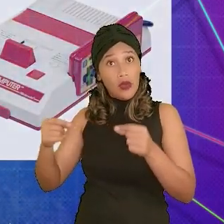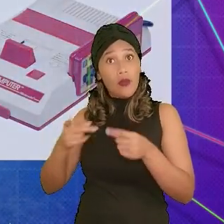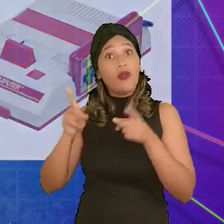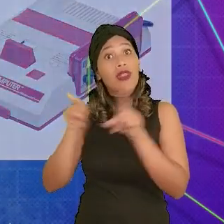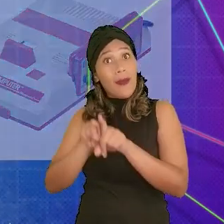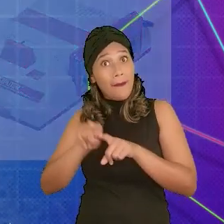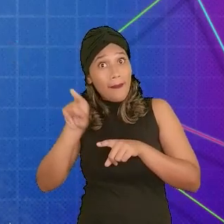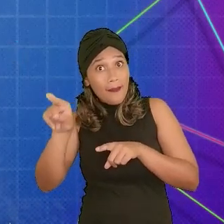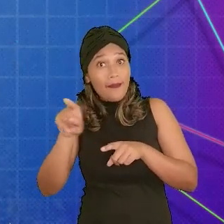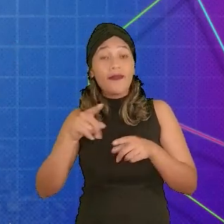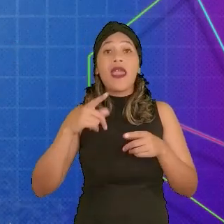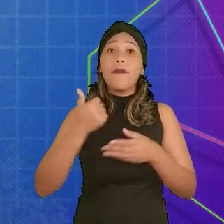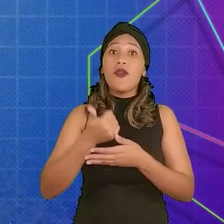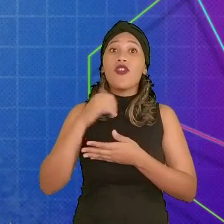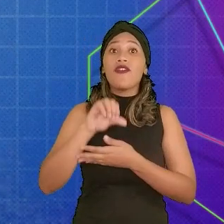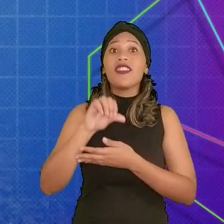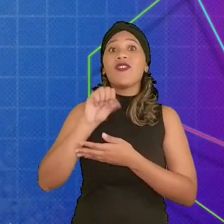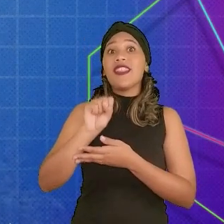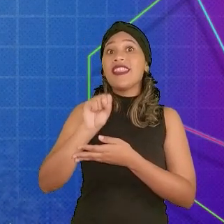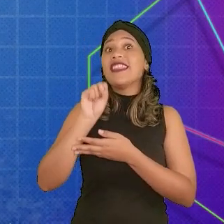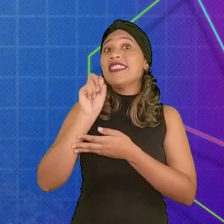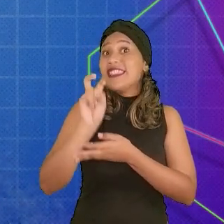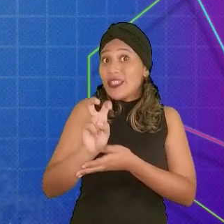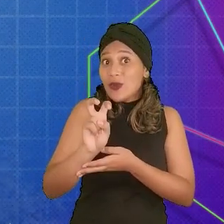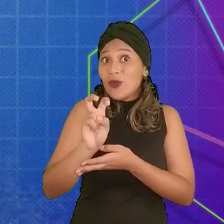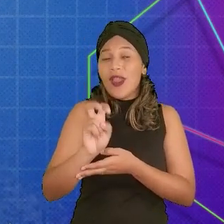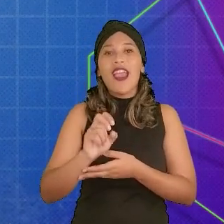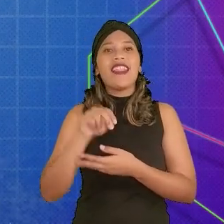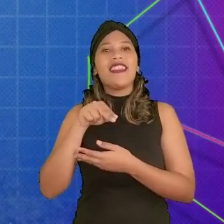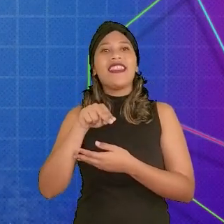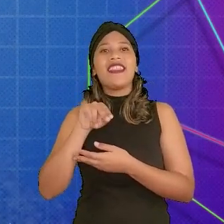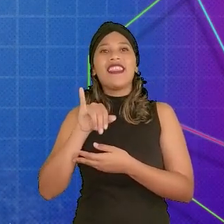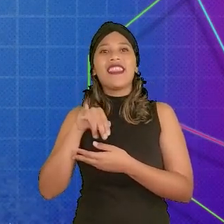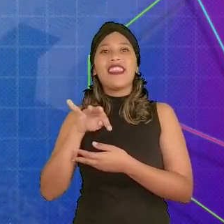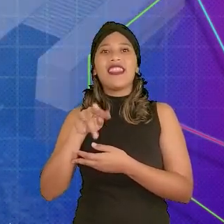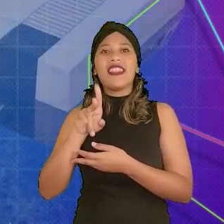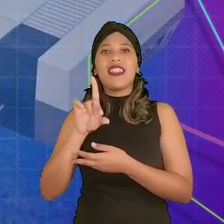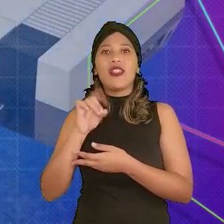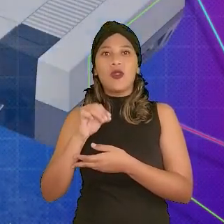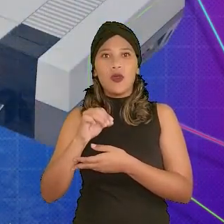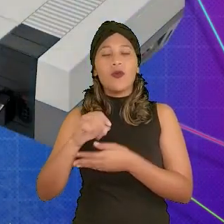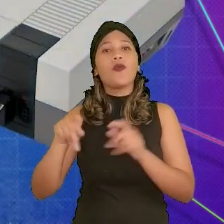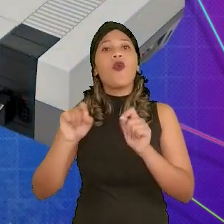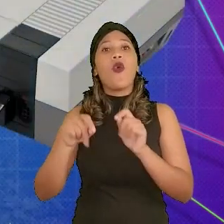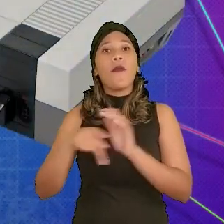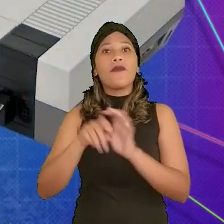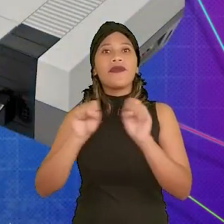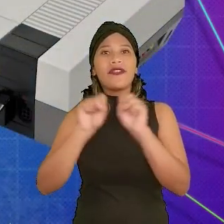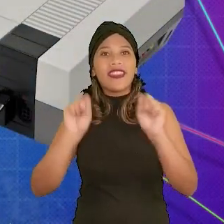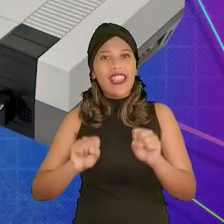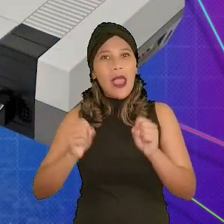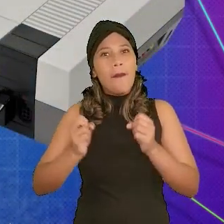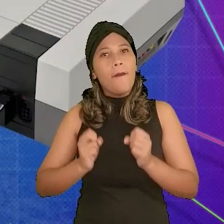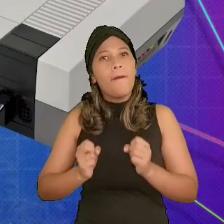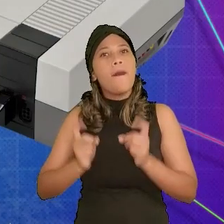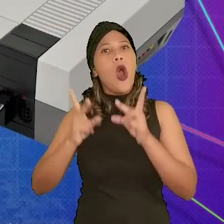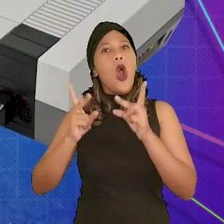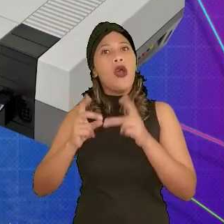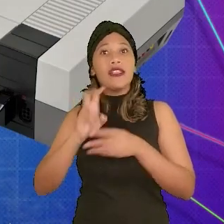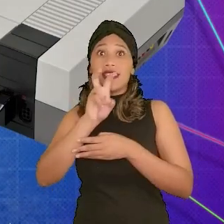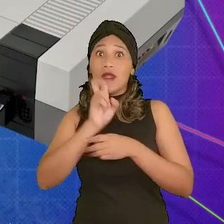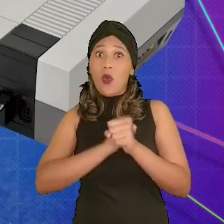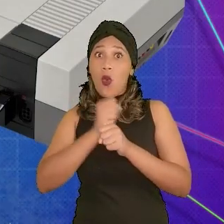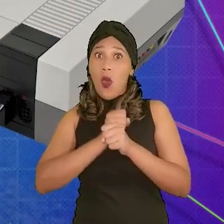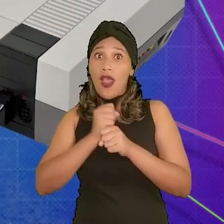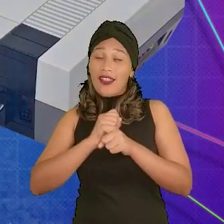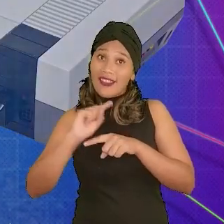Famicom. Aí, em 1985, a Nintendo lançou o Nintendo Entertainment System, o NES, que 5